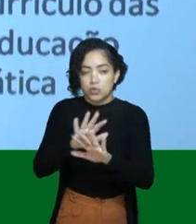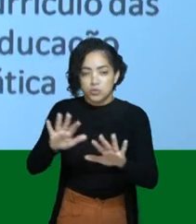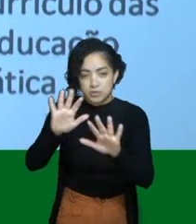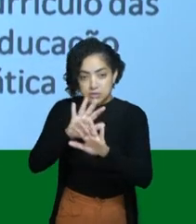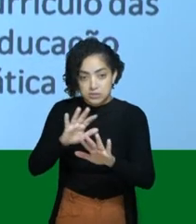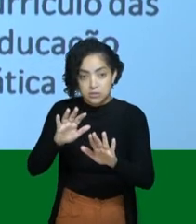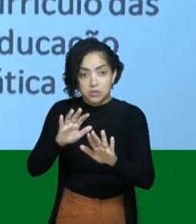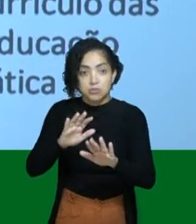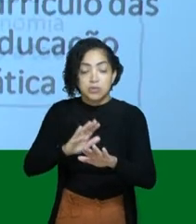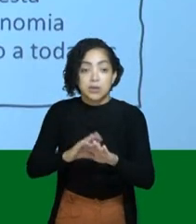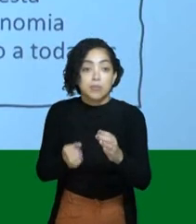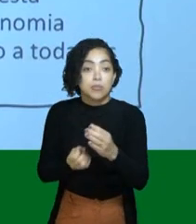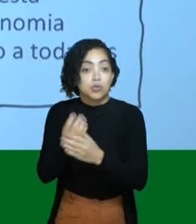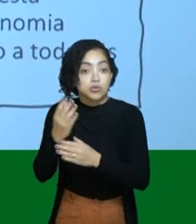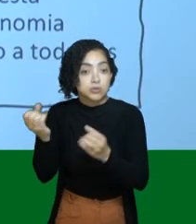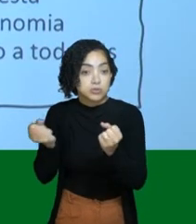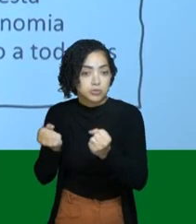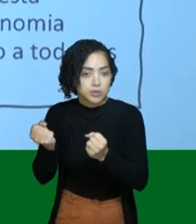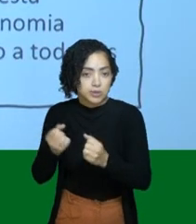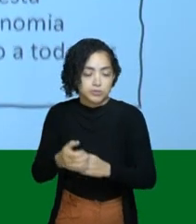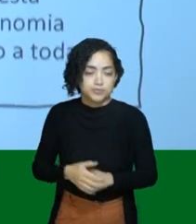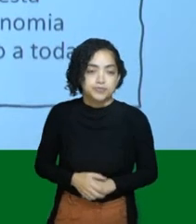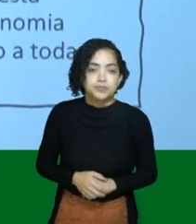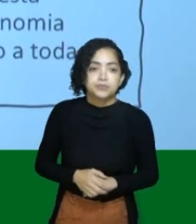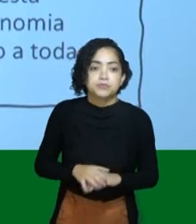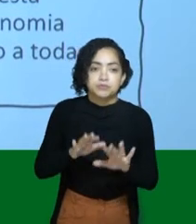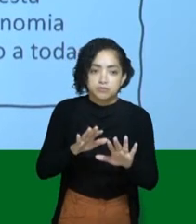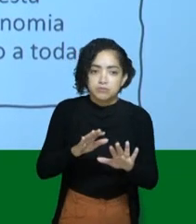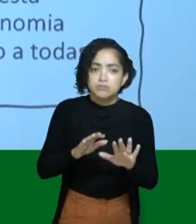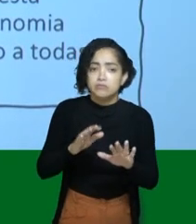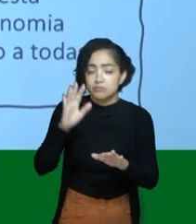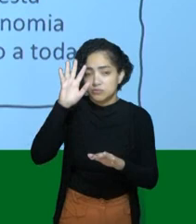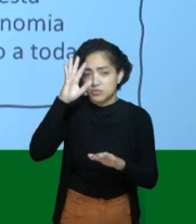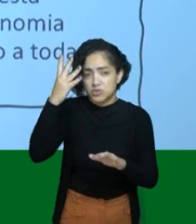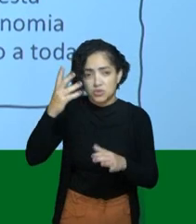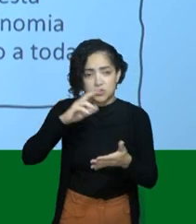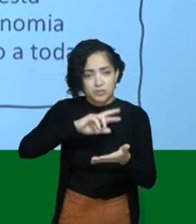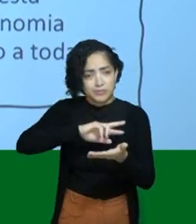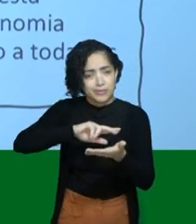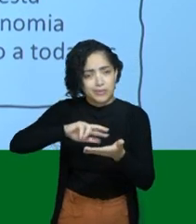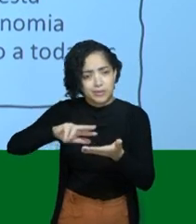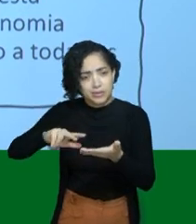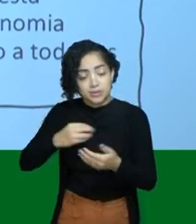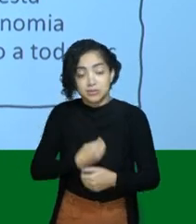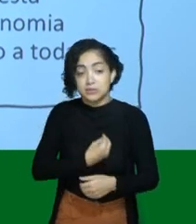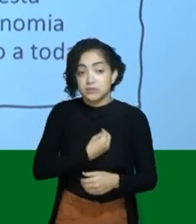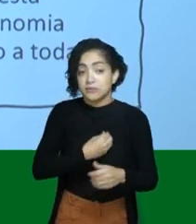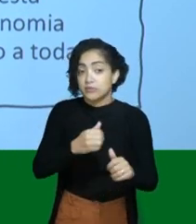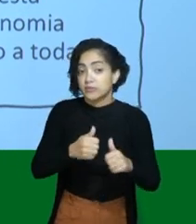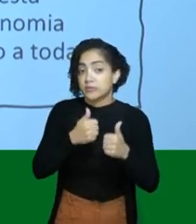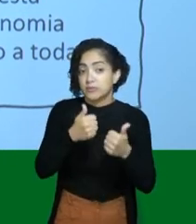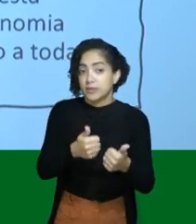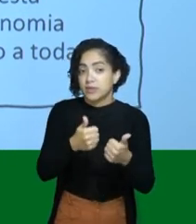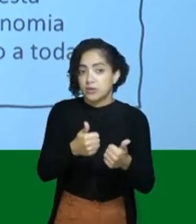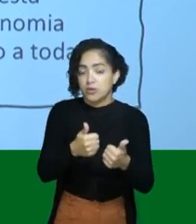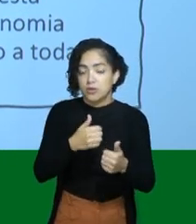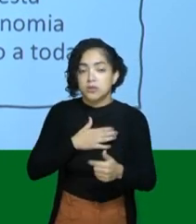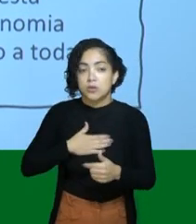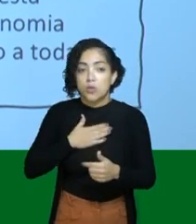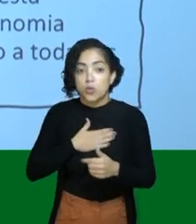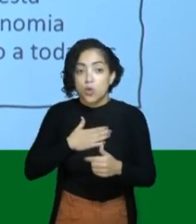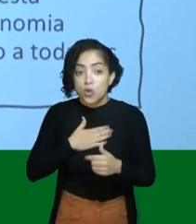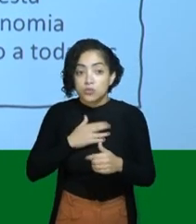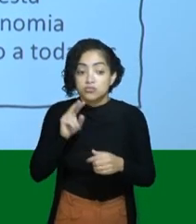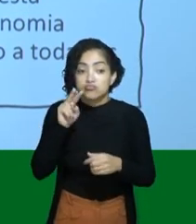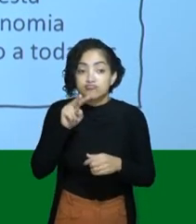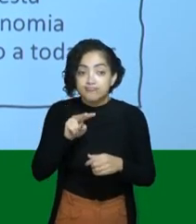carros, tá bom? Enfim, então a gente resolve vários problemas e a gente vive muito melhor. Então, eu gosto de